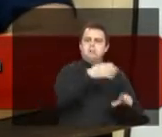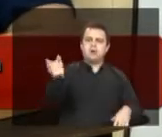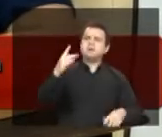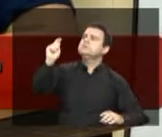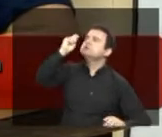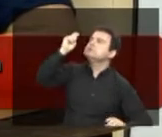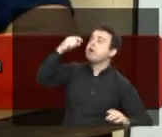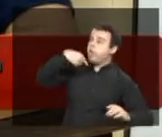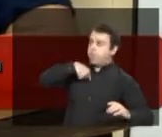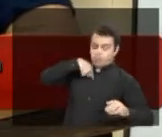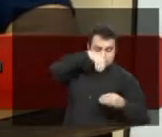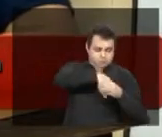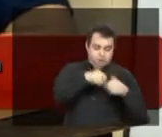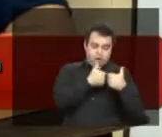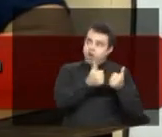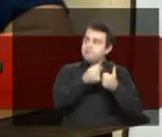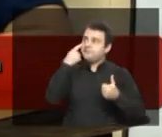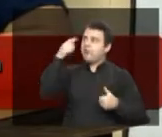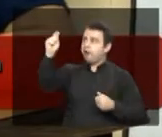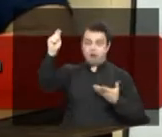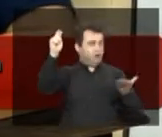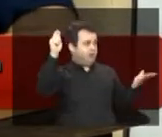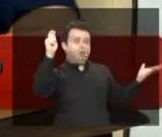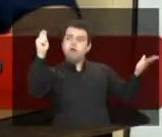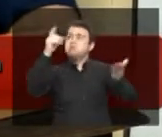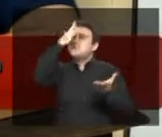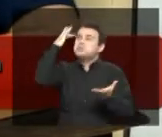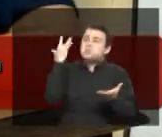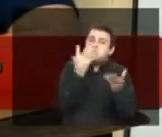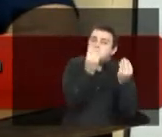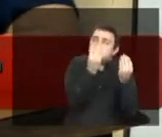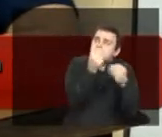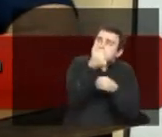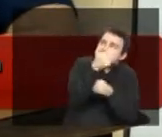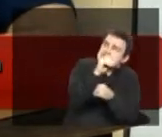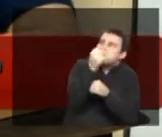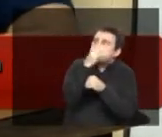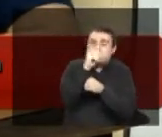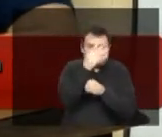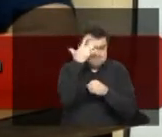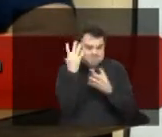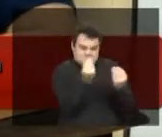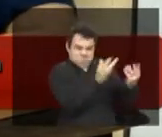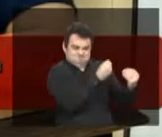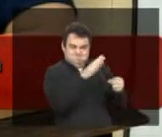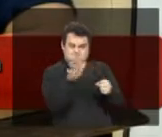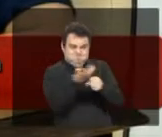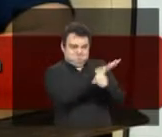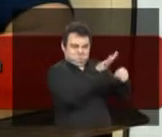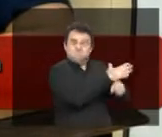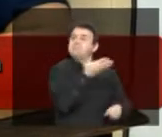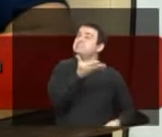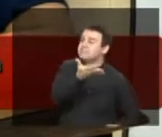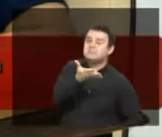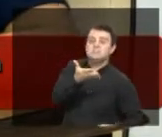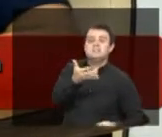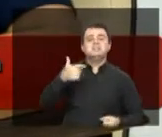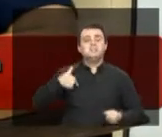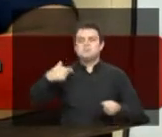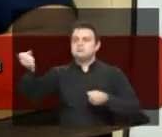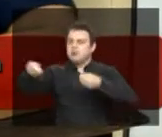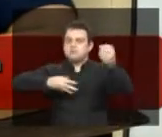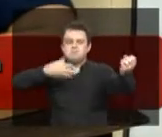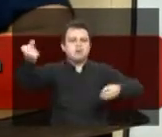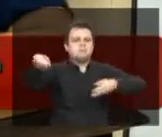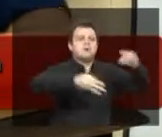dentro desse ônibus com mais de 70, 80 pessoas. Aí a gente começa a fazer o levantamento. Eu faço uma live